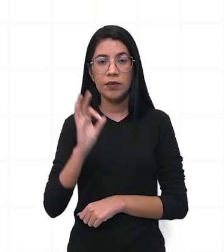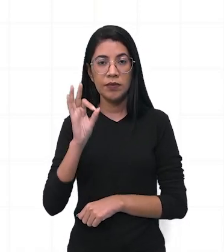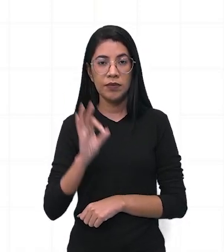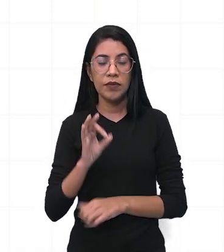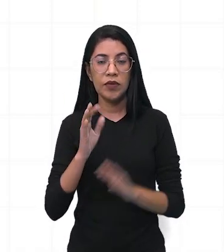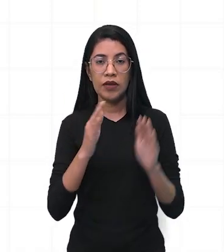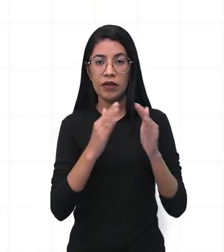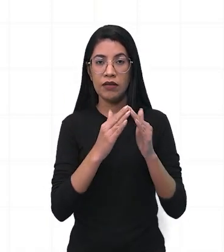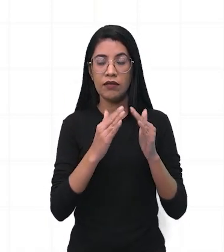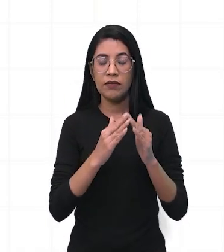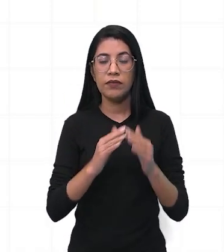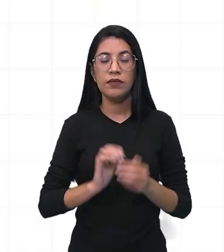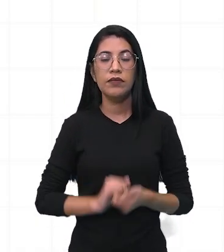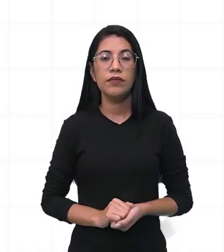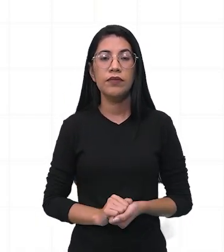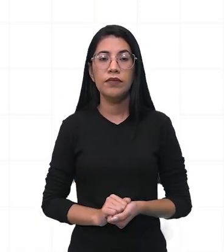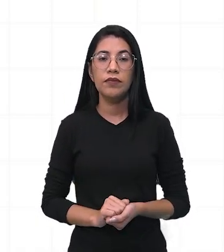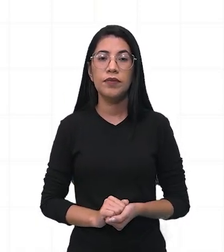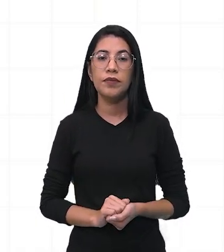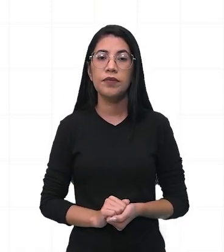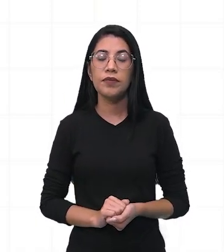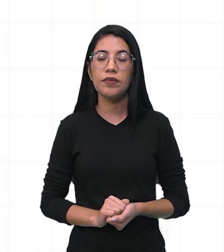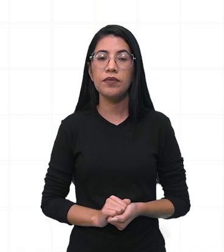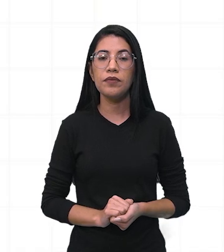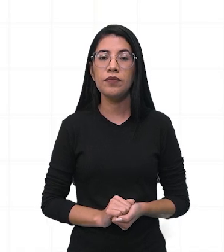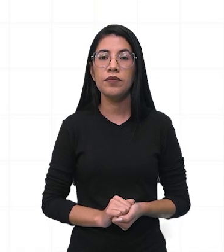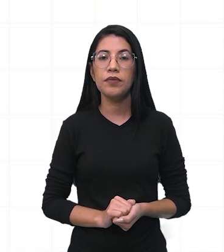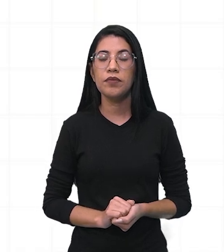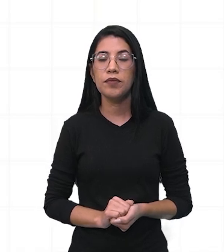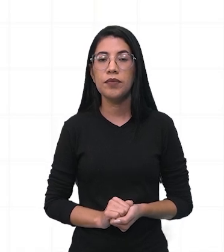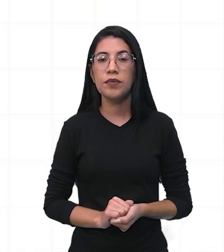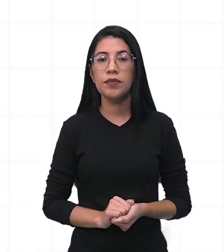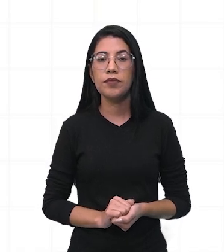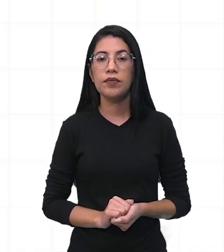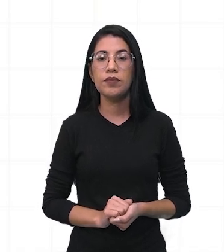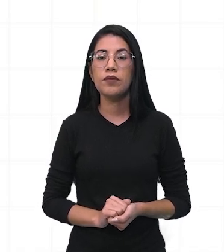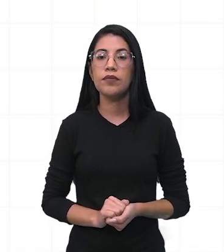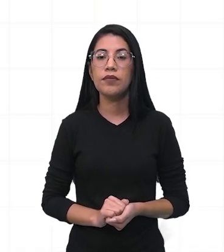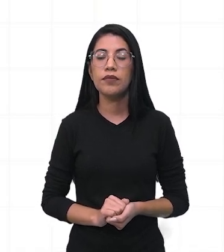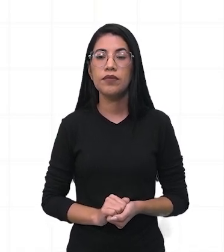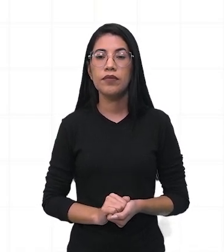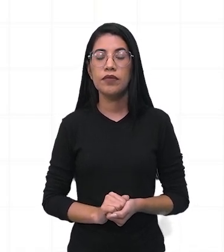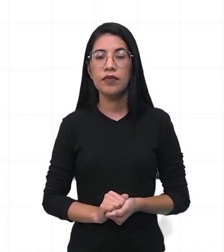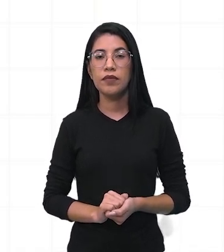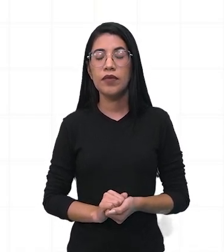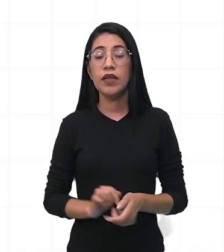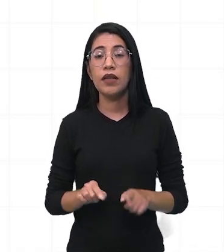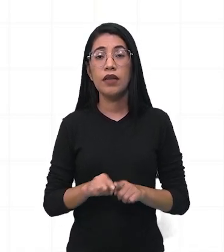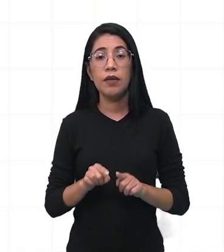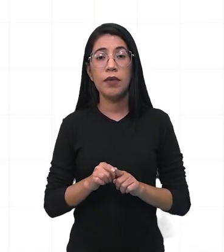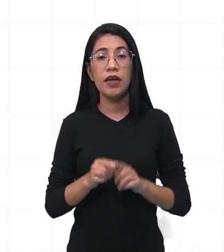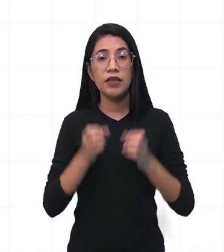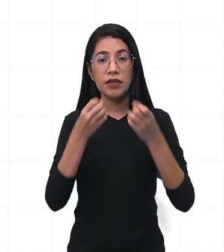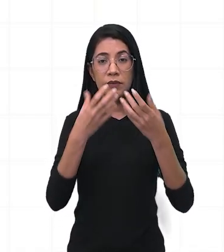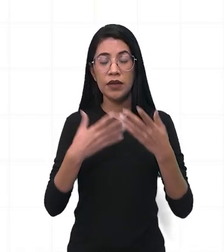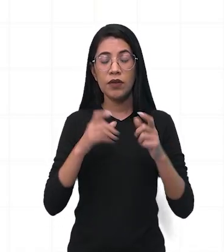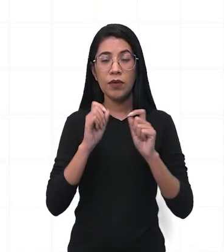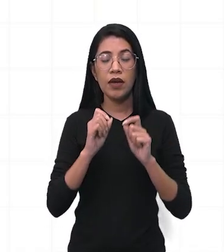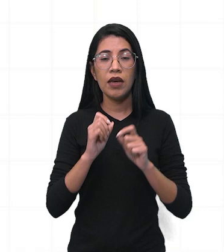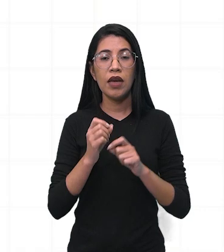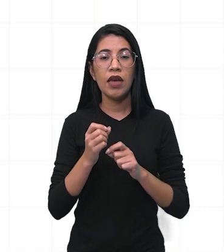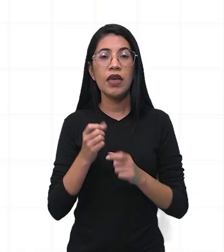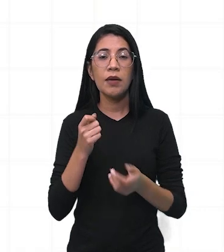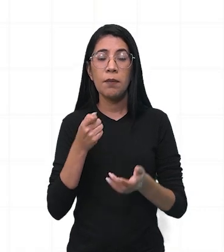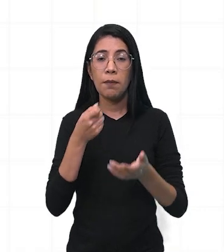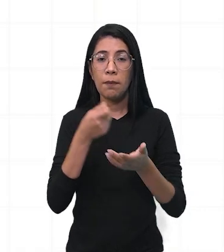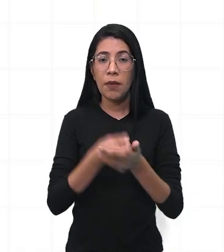casa. Certo? Continuando. Ele disse que foi dado 30% de entrada.